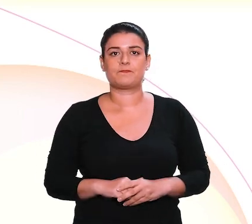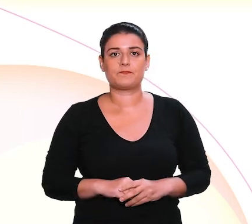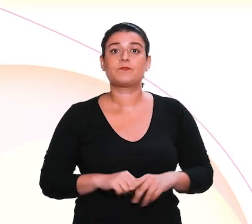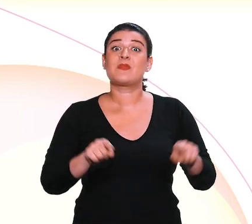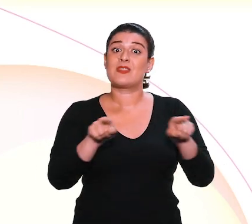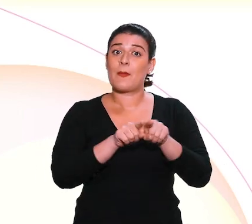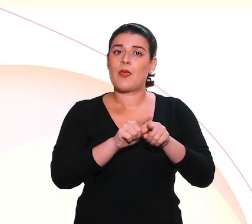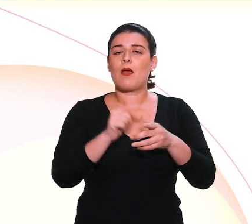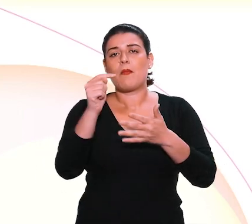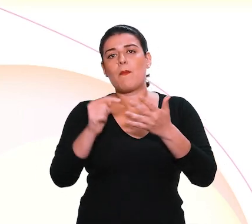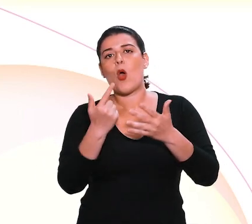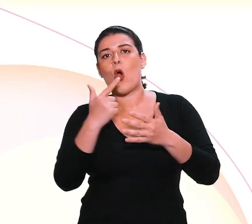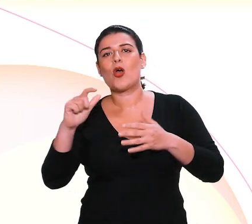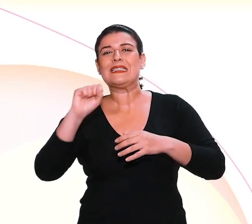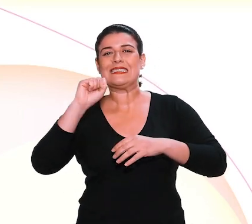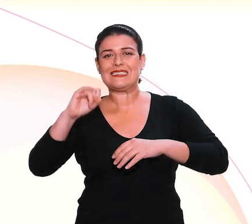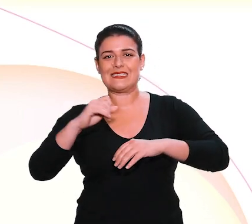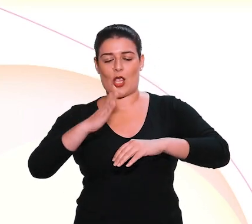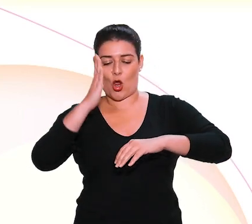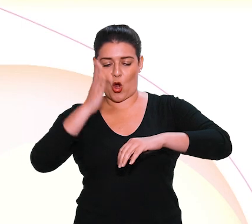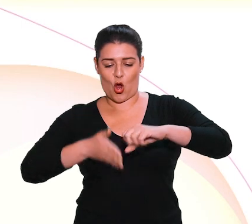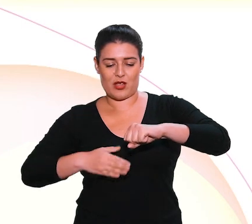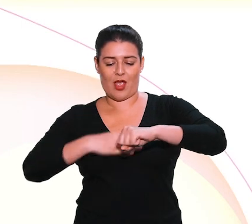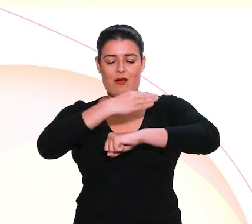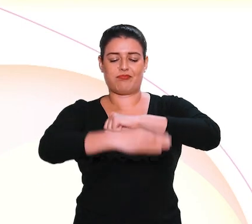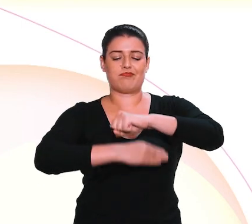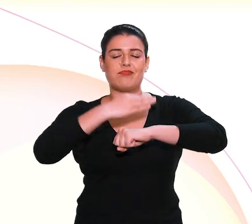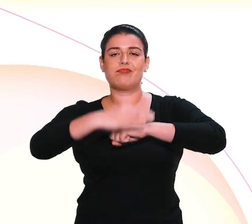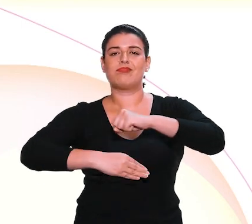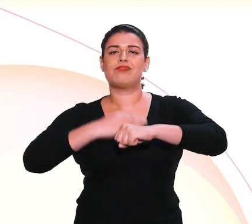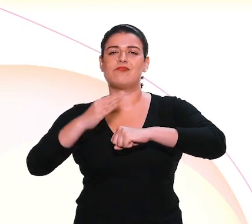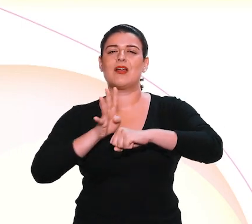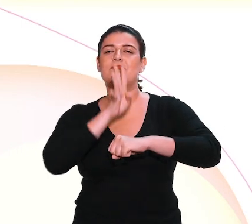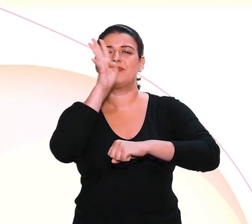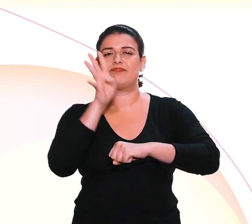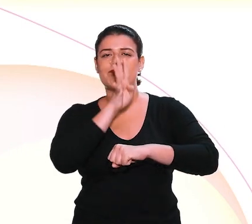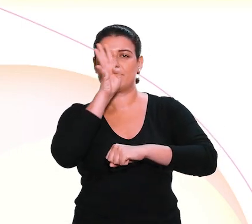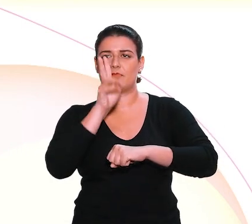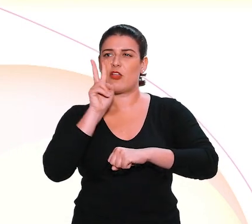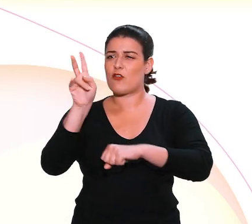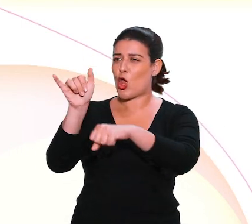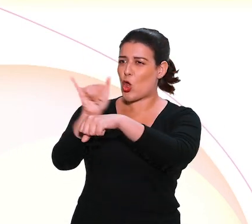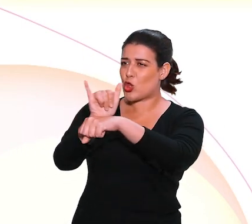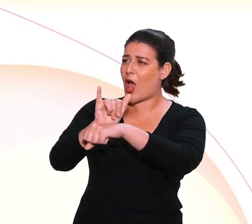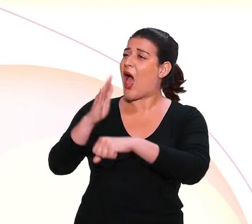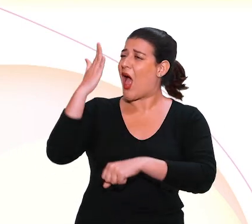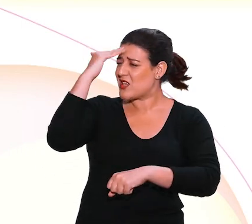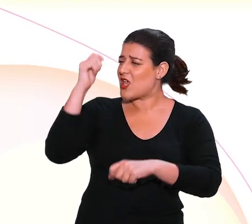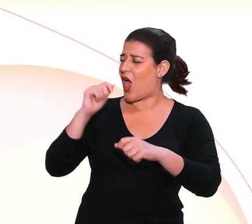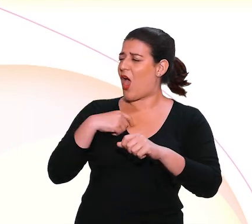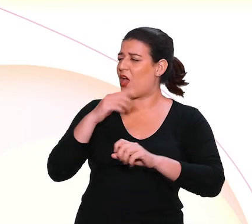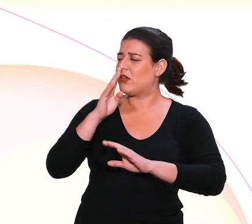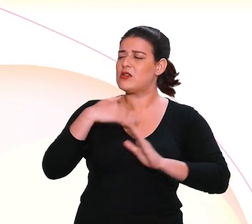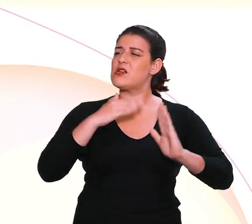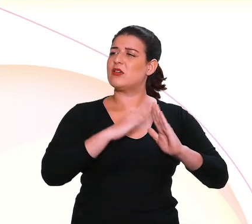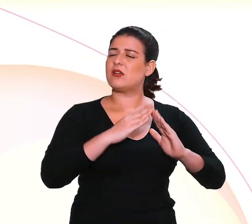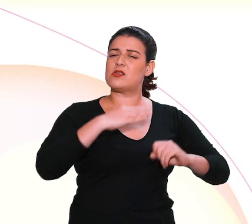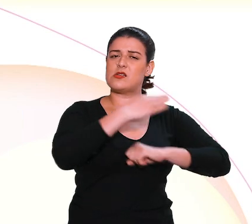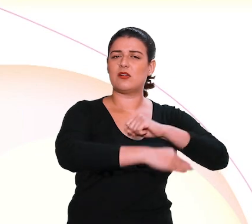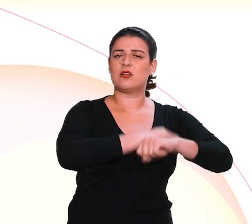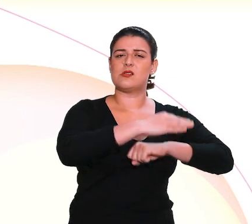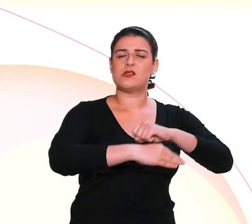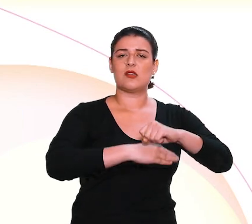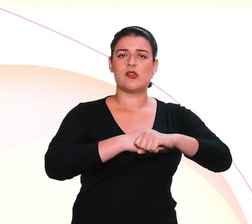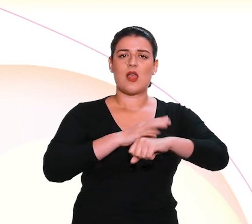Outras intercorrências seriam os enfaixamentos incorretos, pacientes que não são orientados a enfaixar, veem no YouTube achando que está certo, fazem em casa,